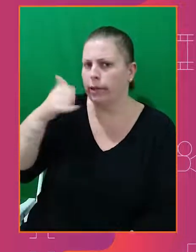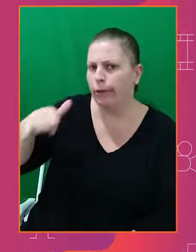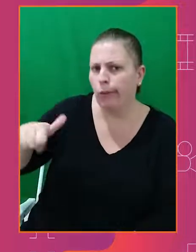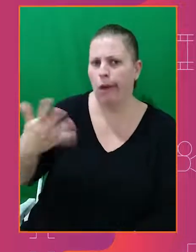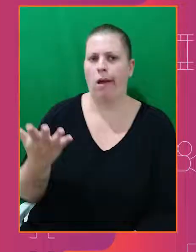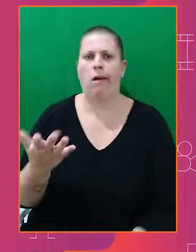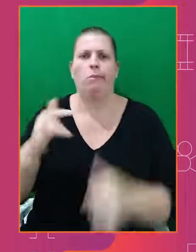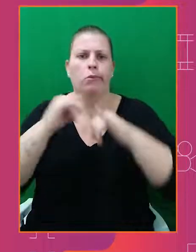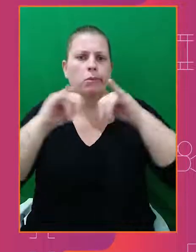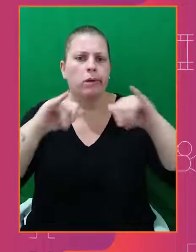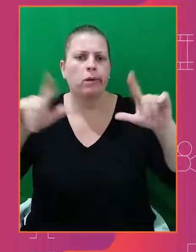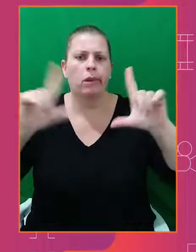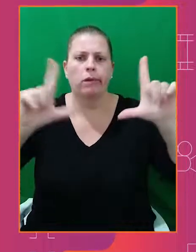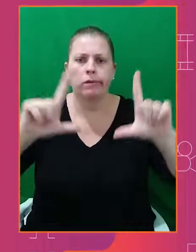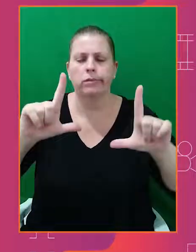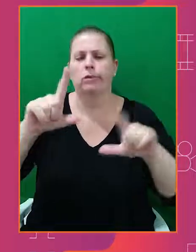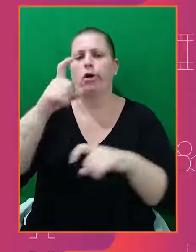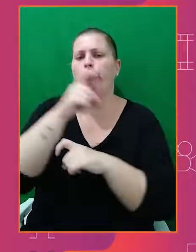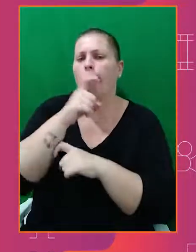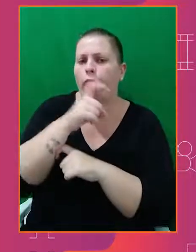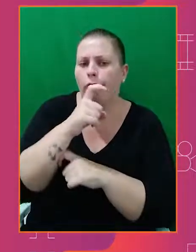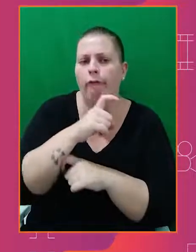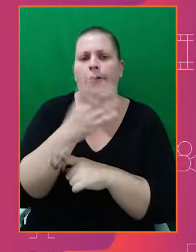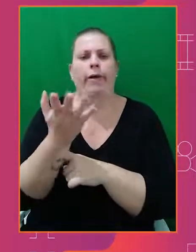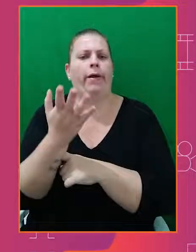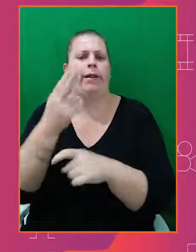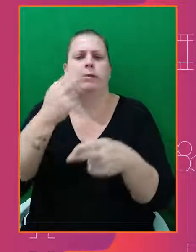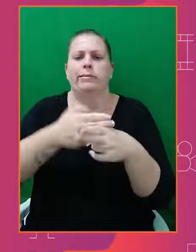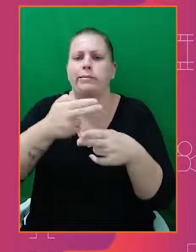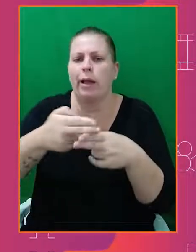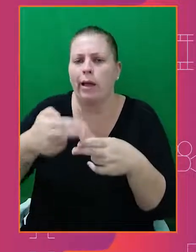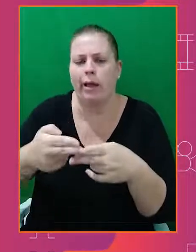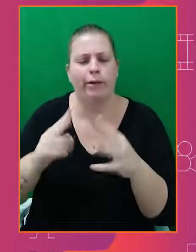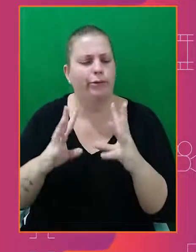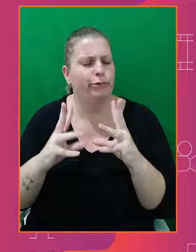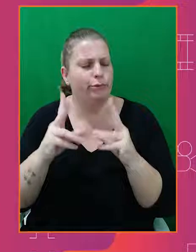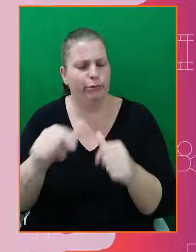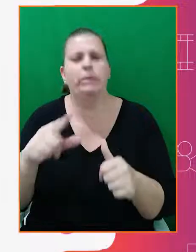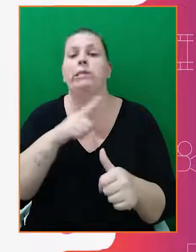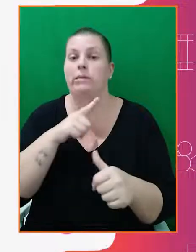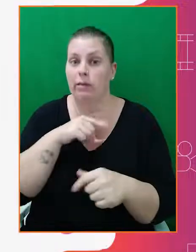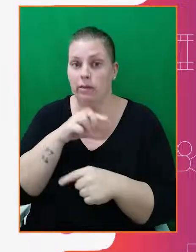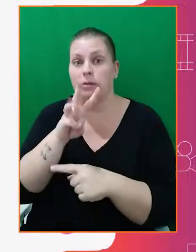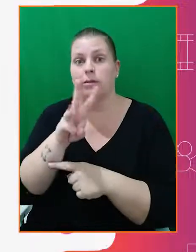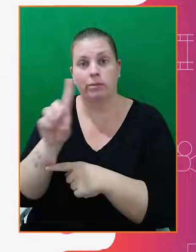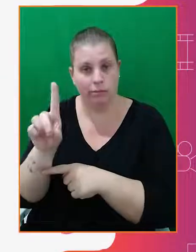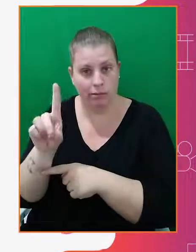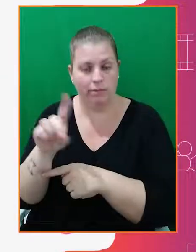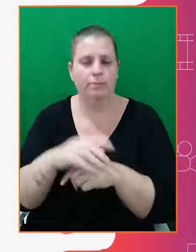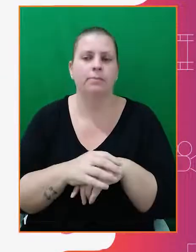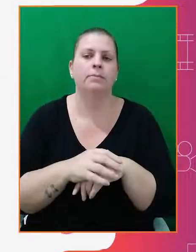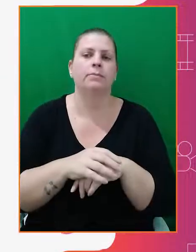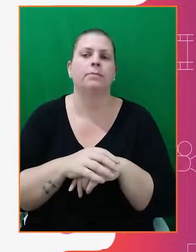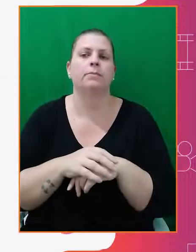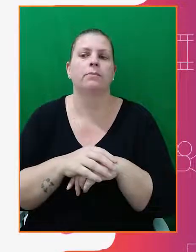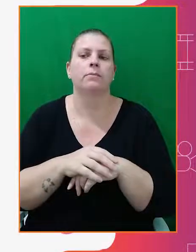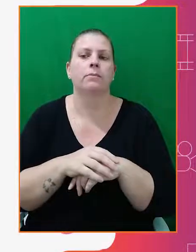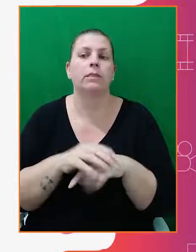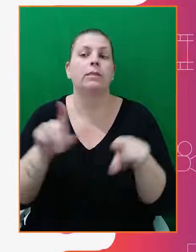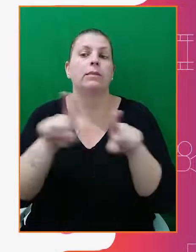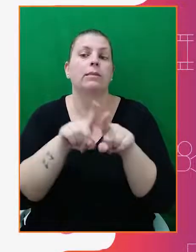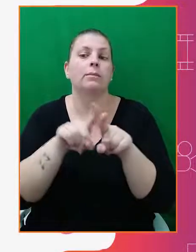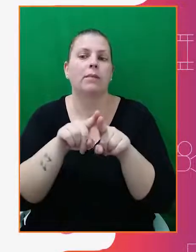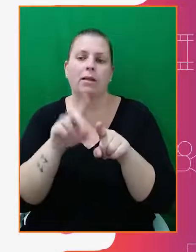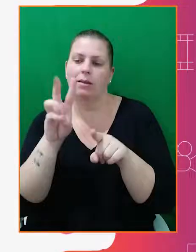nossos celulares, nos comerciais de TV, nas novelas, nas séries, está por todo lado. Também conhecida como